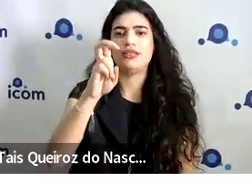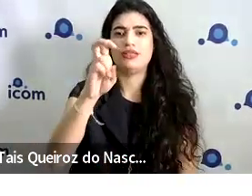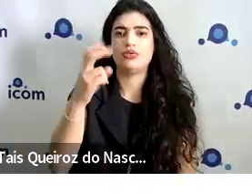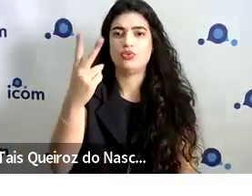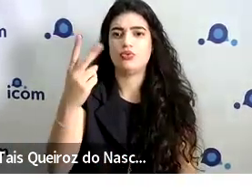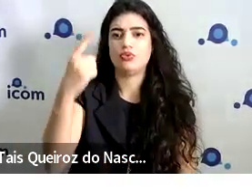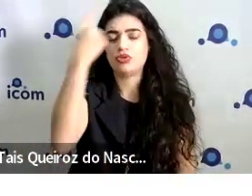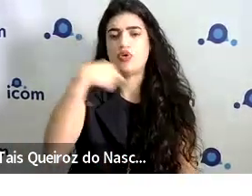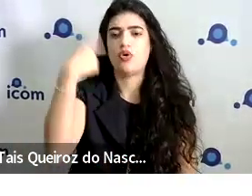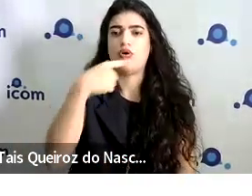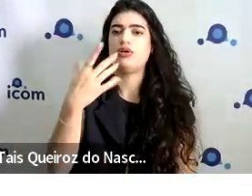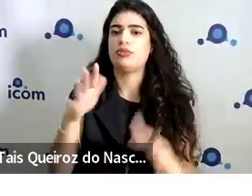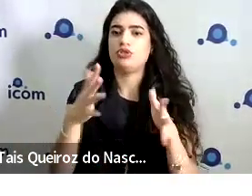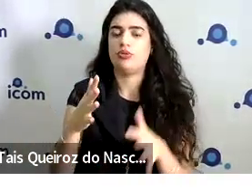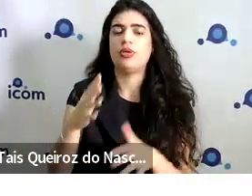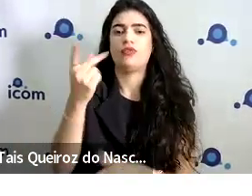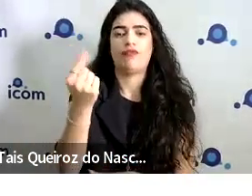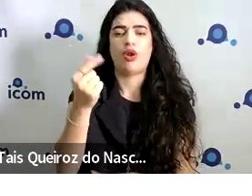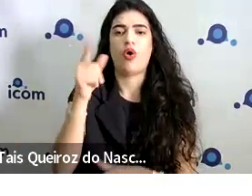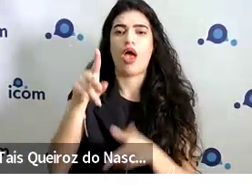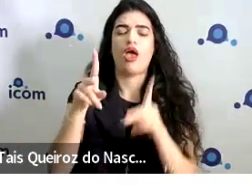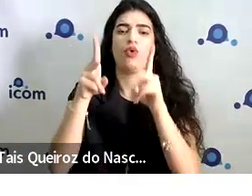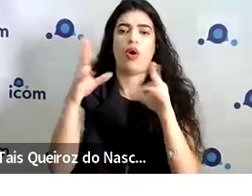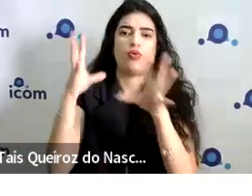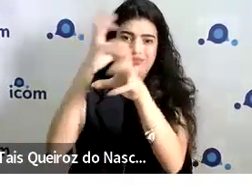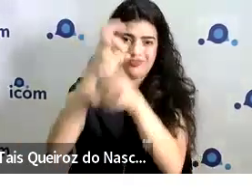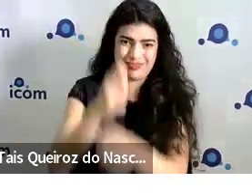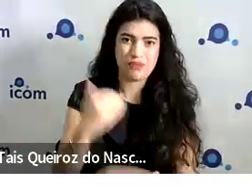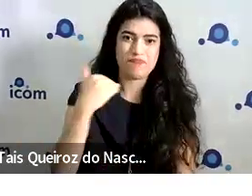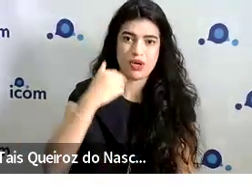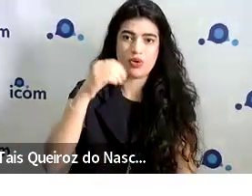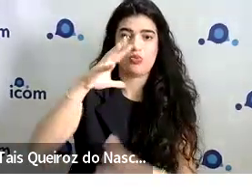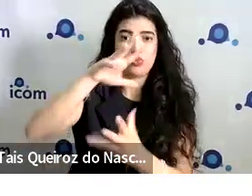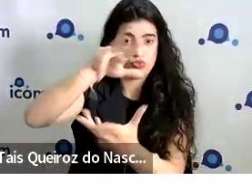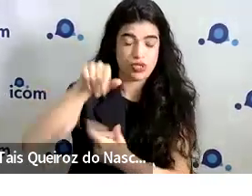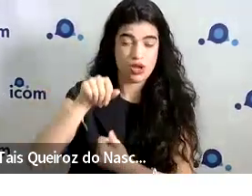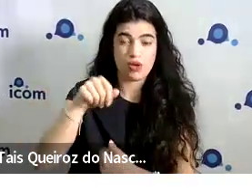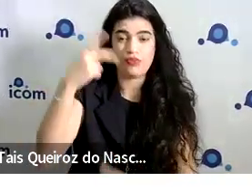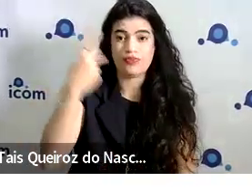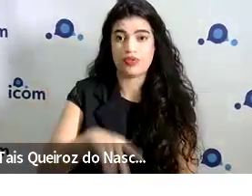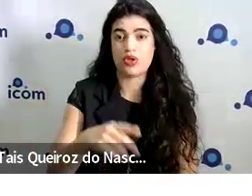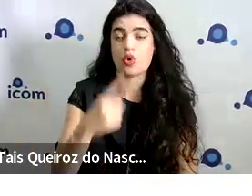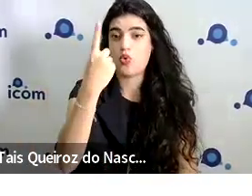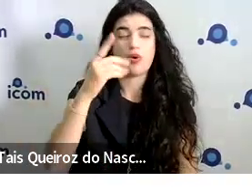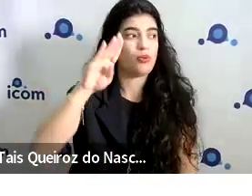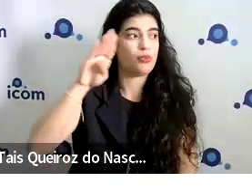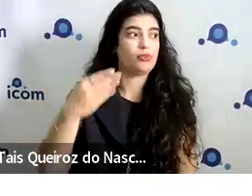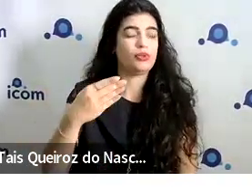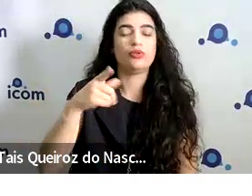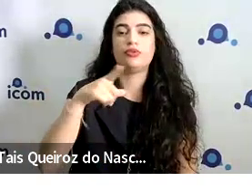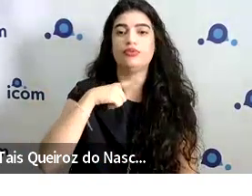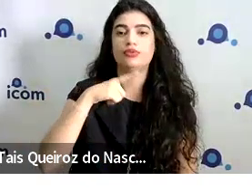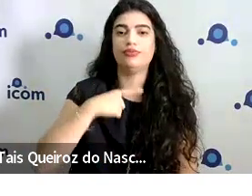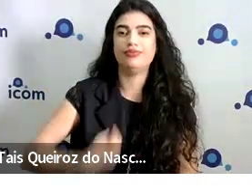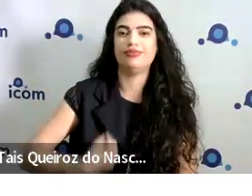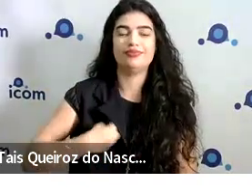foi estimado pelo Banco Mundial. Tá? E quando a gente chega numa empresa aqui que fatura mais de 1 bi, a gente está falando de 10 mil horas.